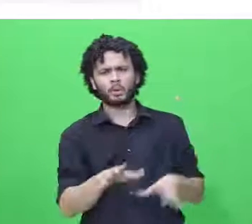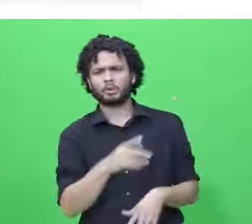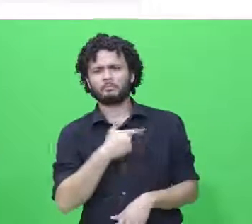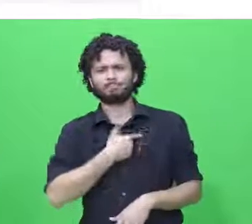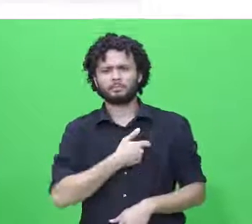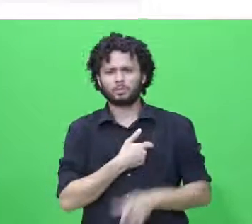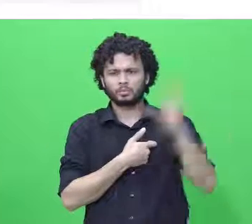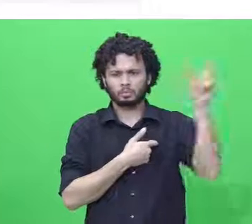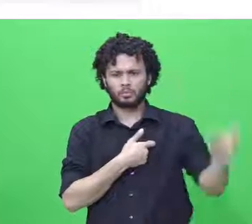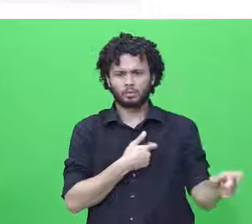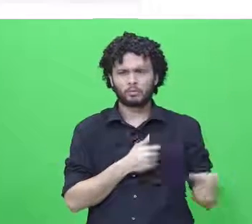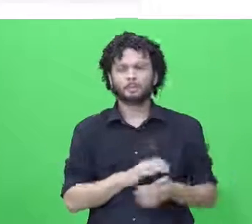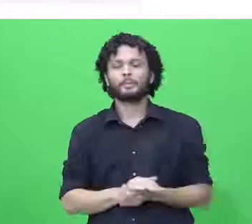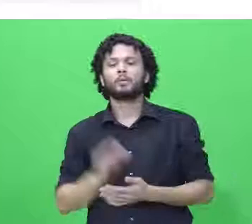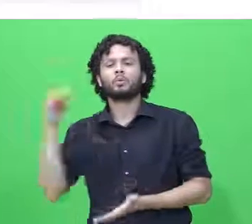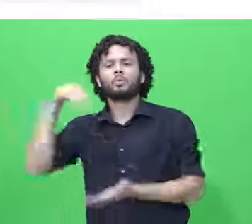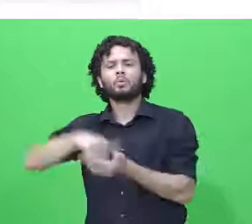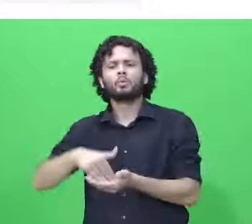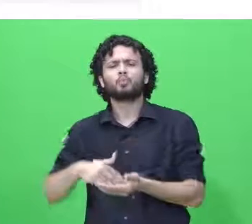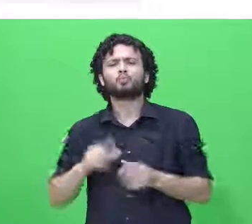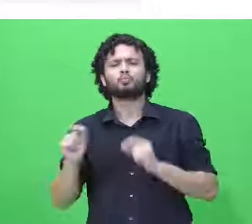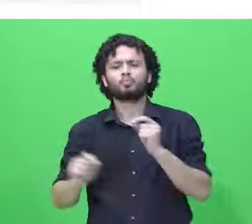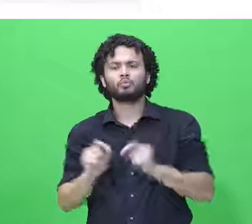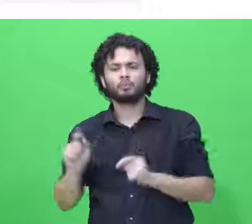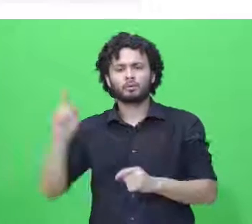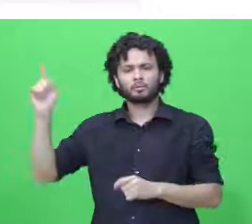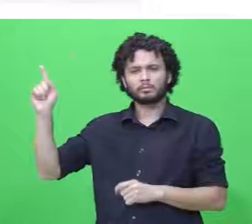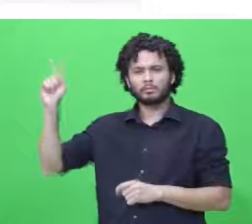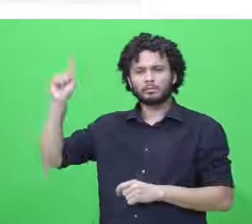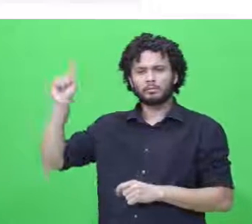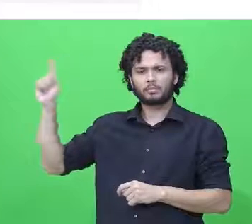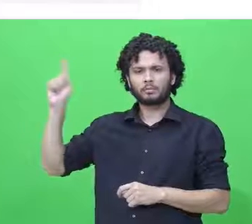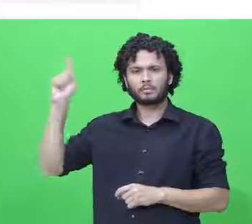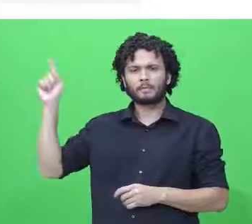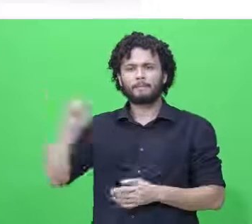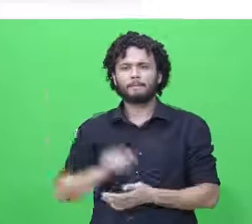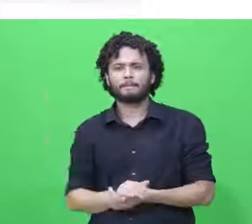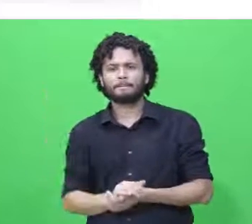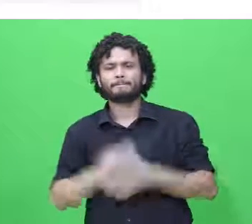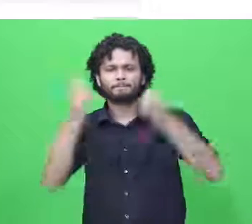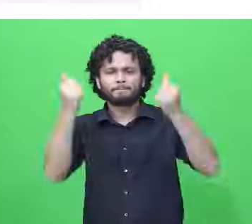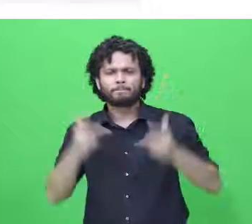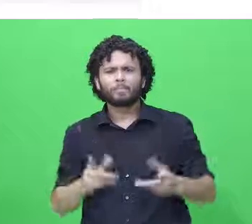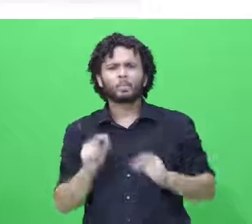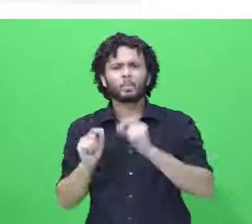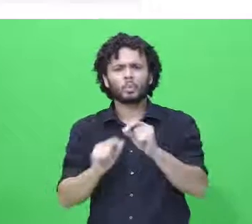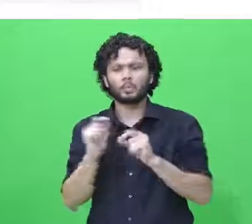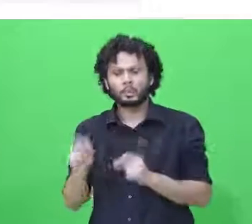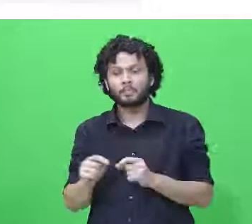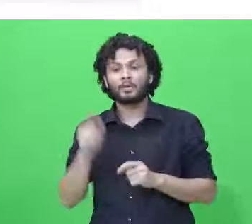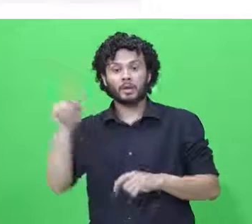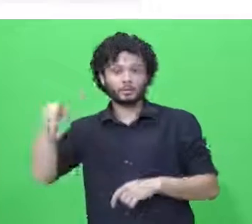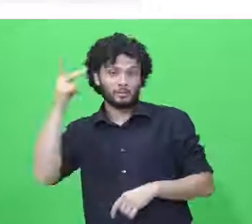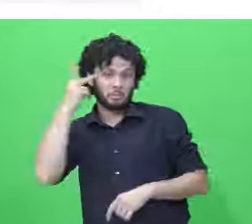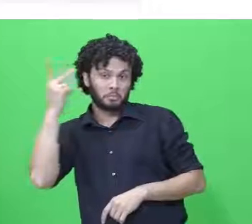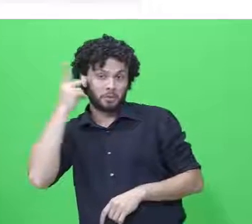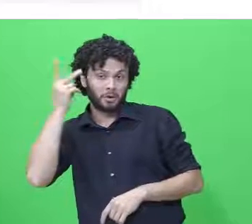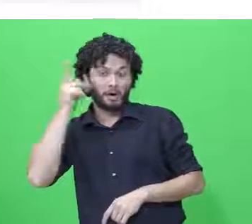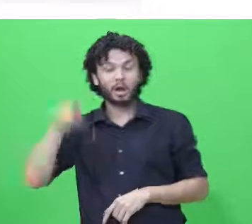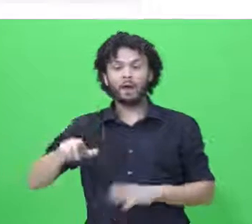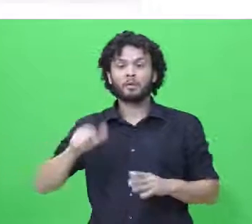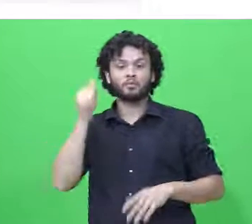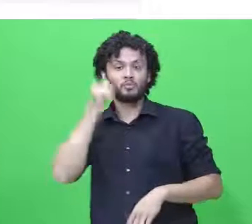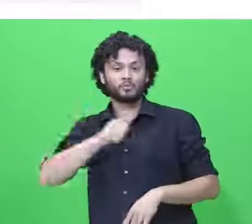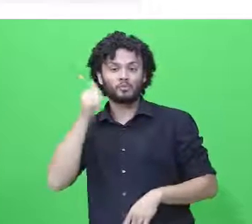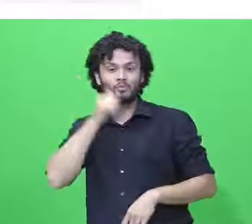varguista. E esse último, então, cartaz, o que é isso, né? Para o bem de São Paulo, são as esposas